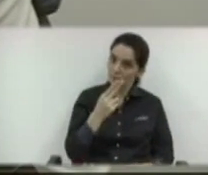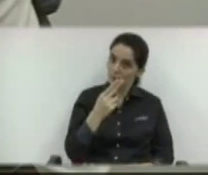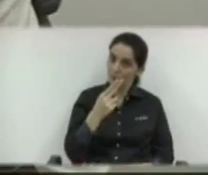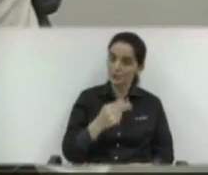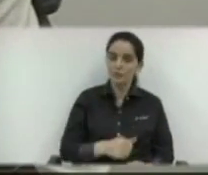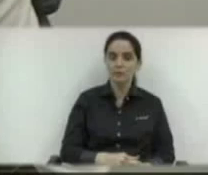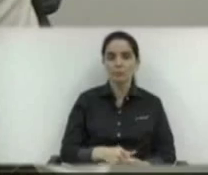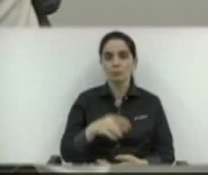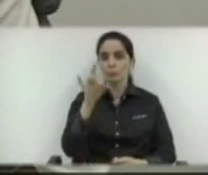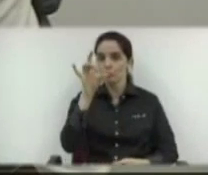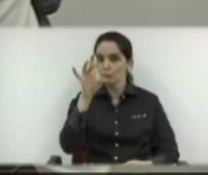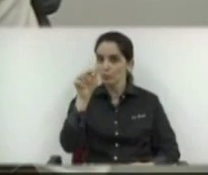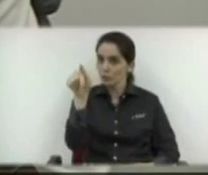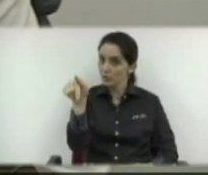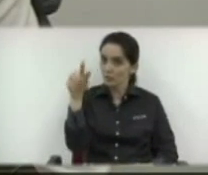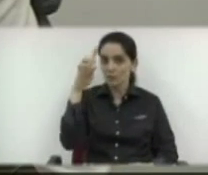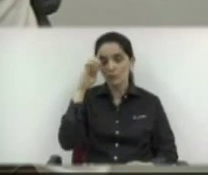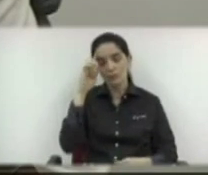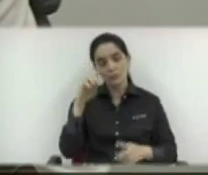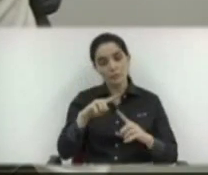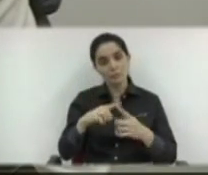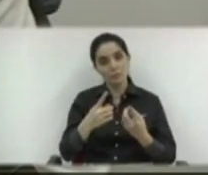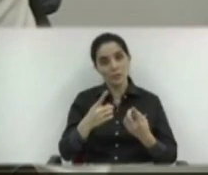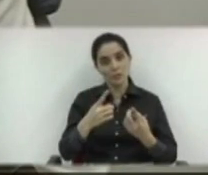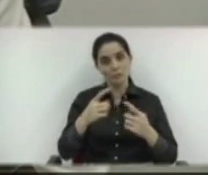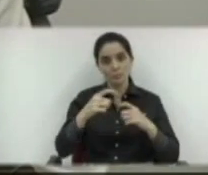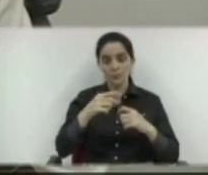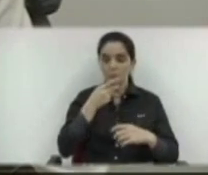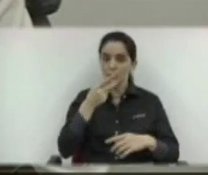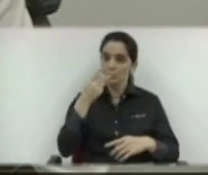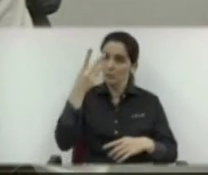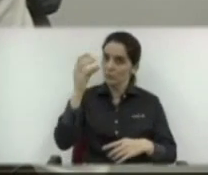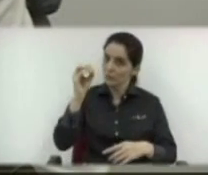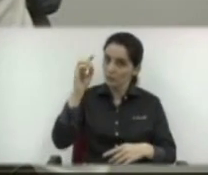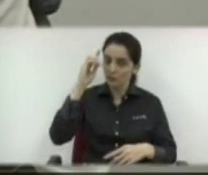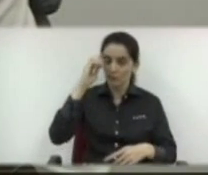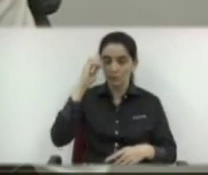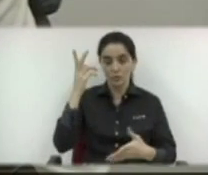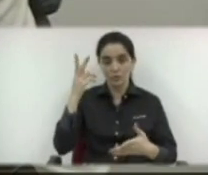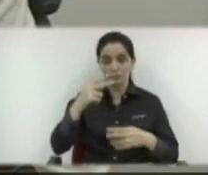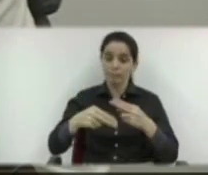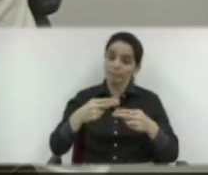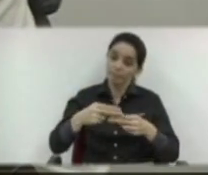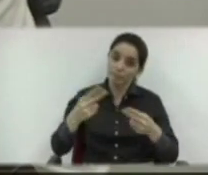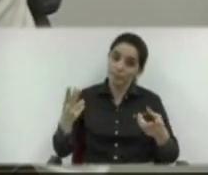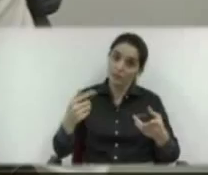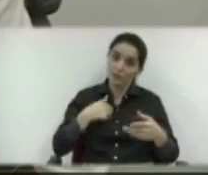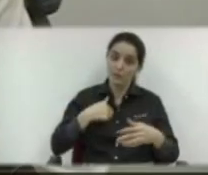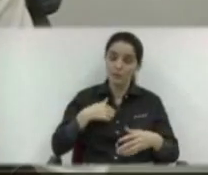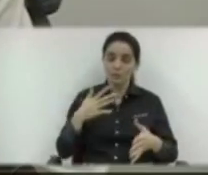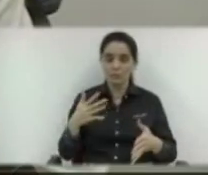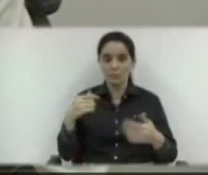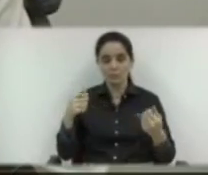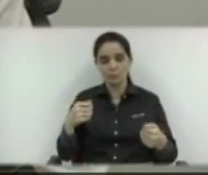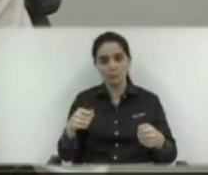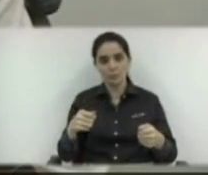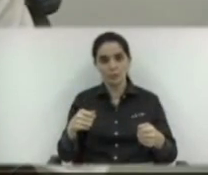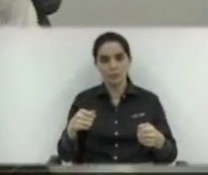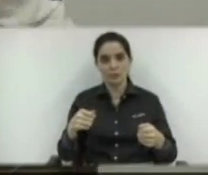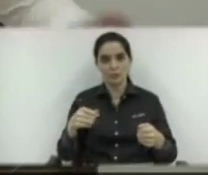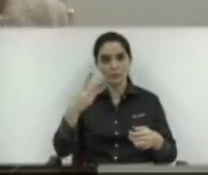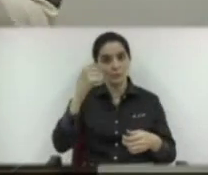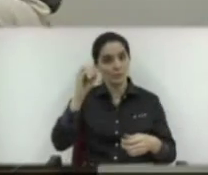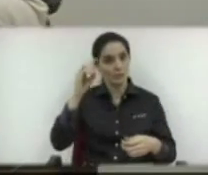uns 7 dias, mas o médico disse 30 dias. Então, vou deixá-los por 30 dias, mas